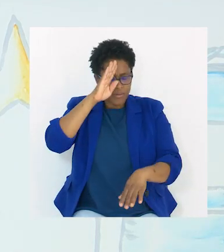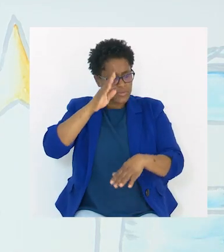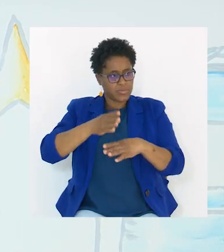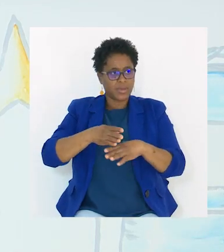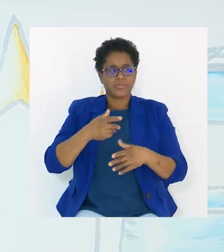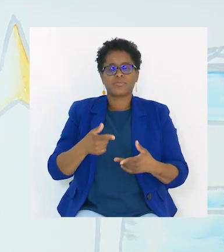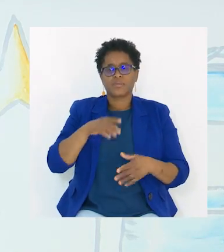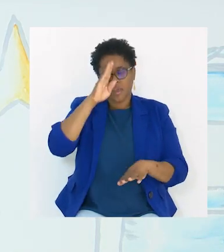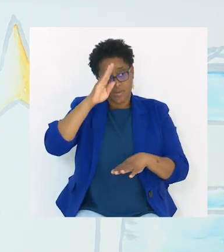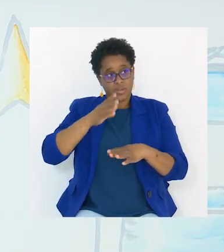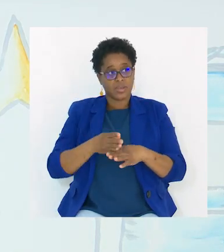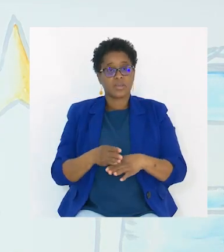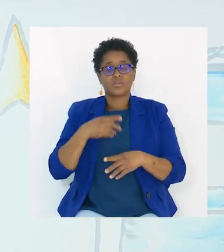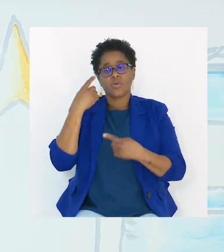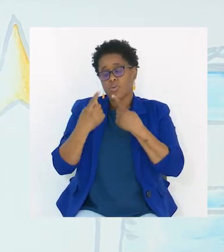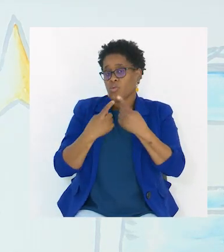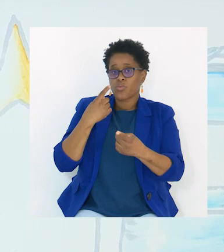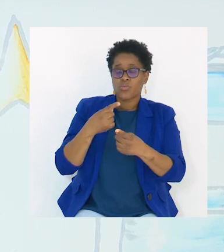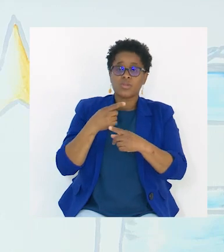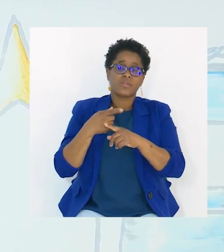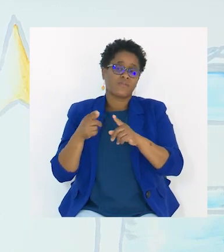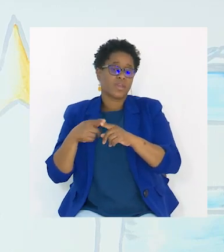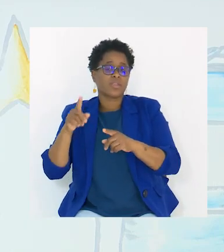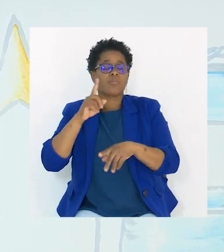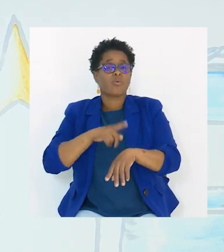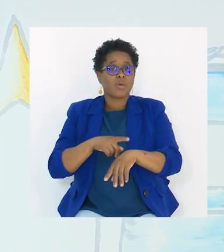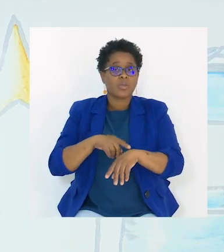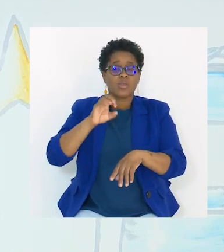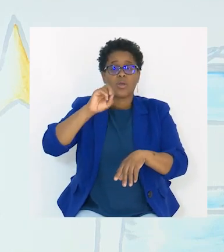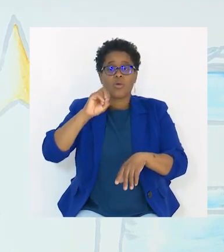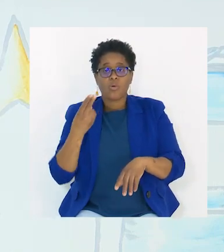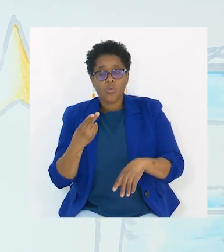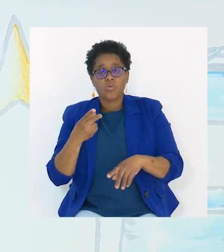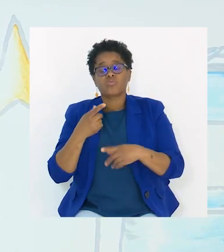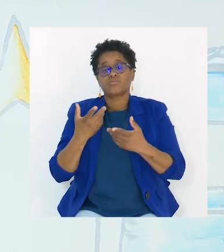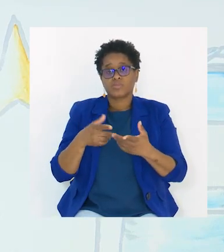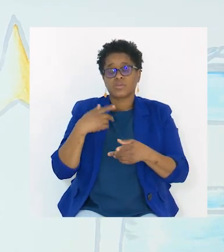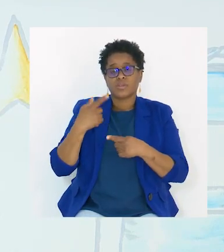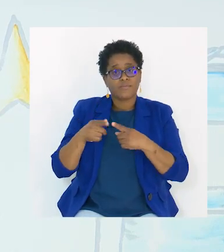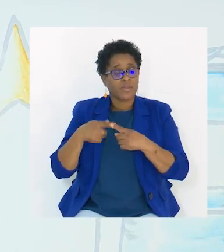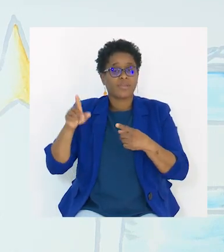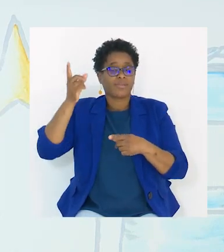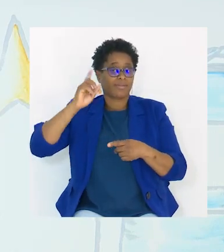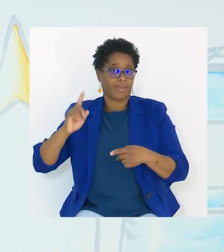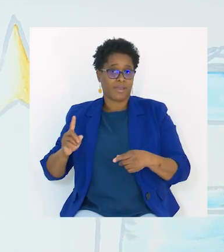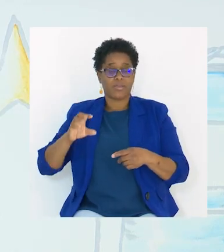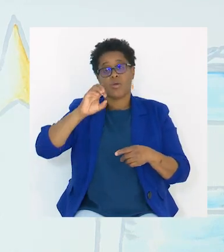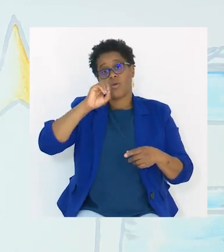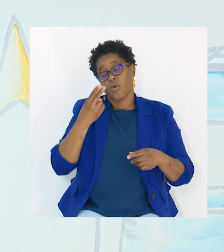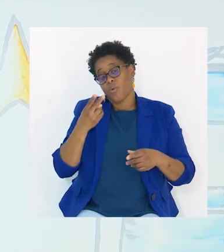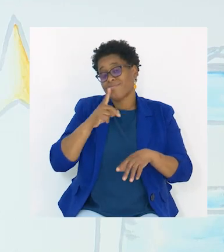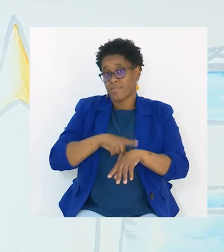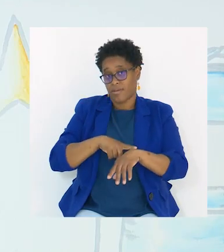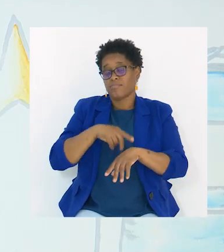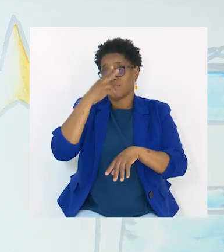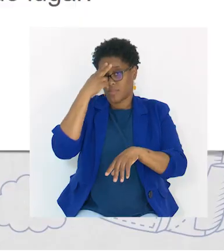acontecimento acontece num determinado momento ou numa determinada data ou época